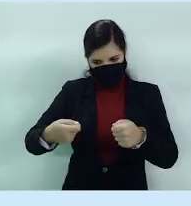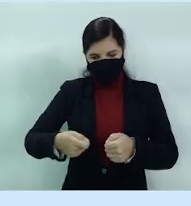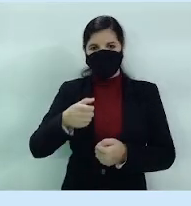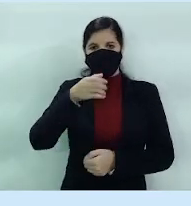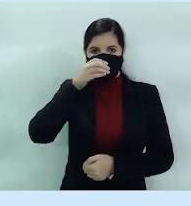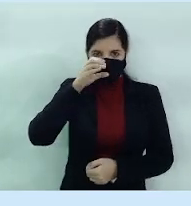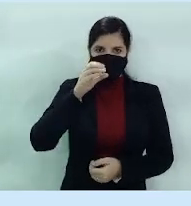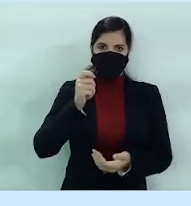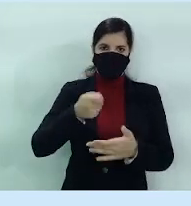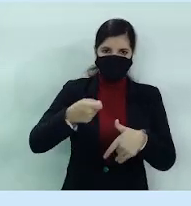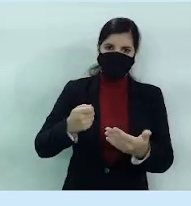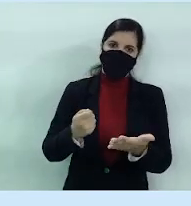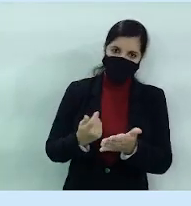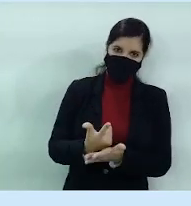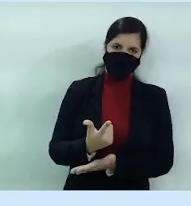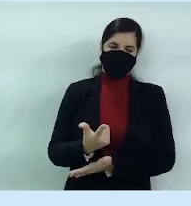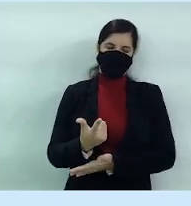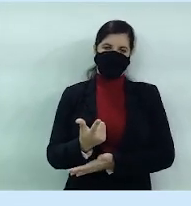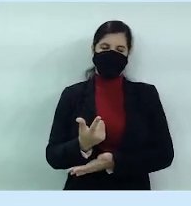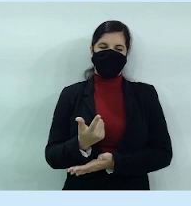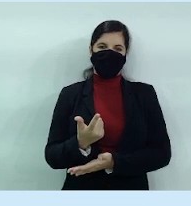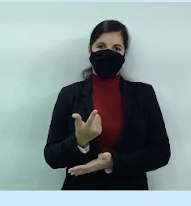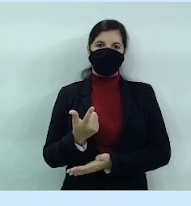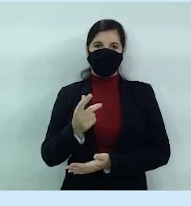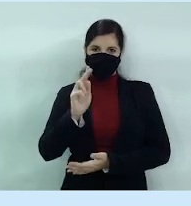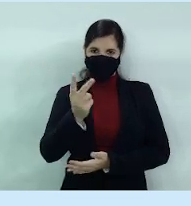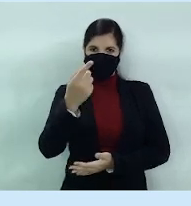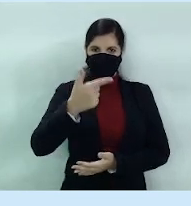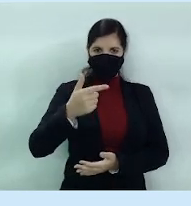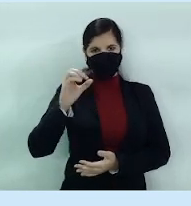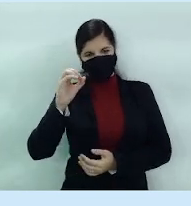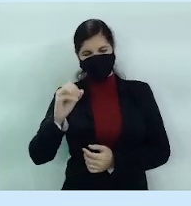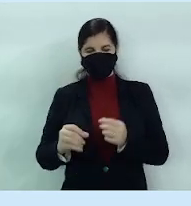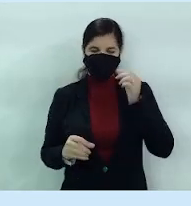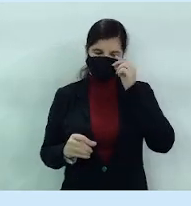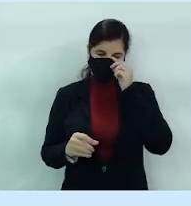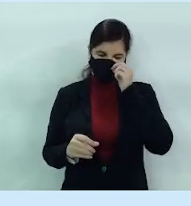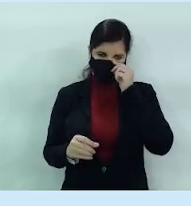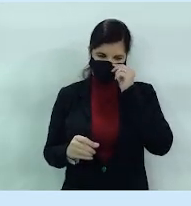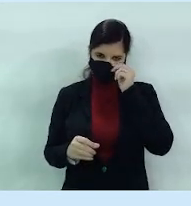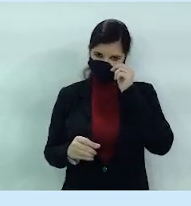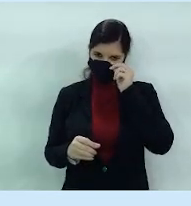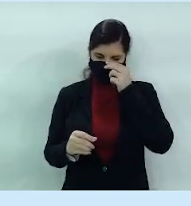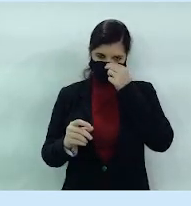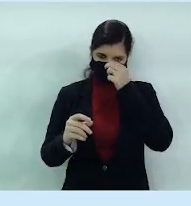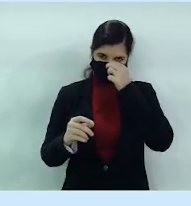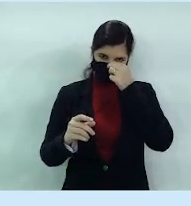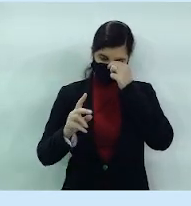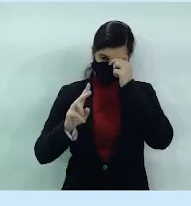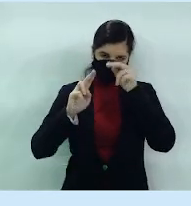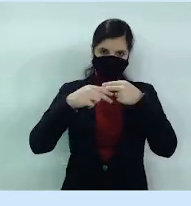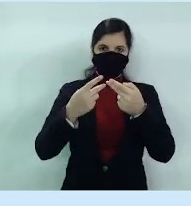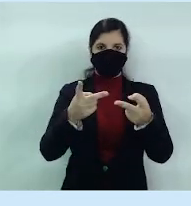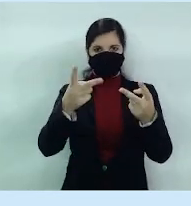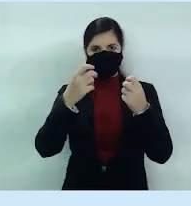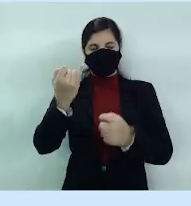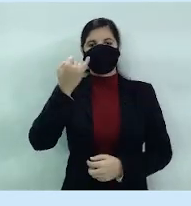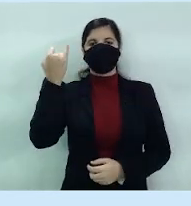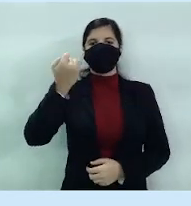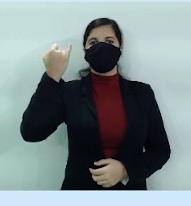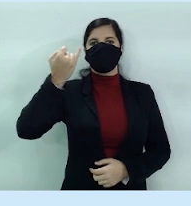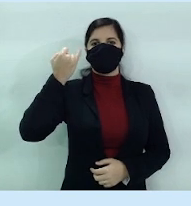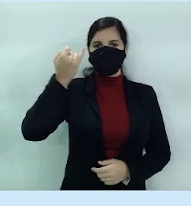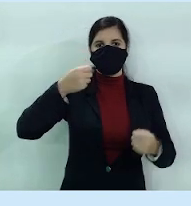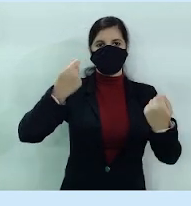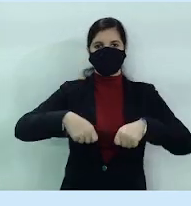utilizar, você tem que beber essa bebida que é a H2O, né? Então, dessa forma, a gente já começa a perceber essa importância,